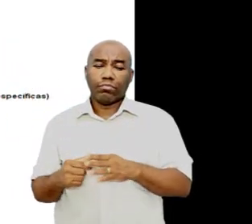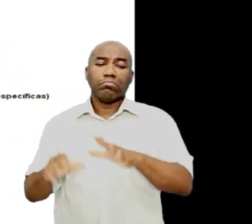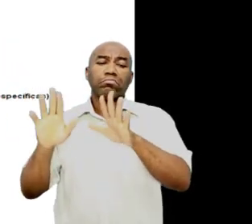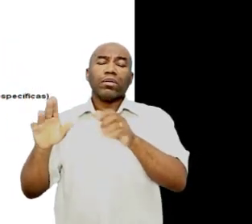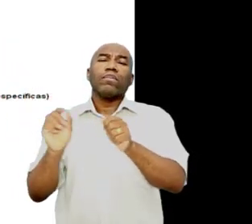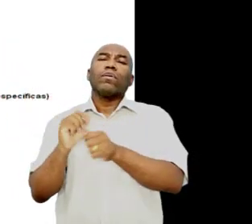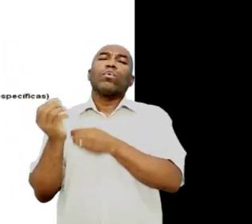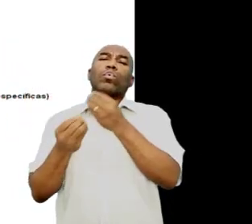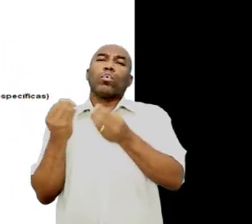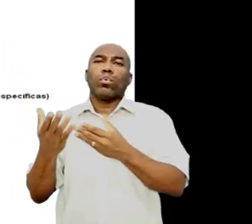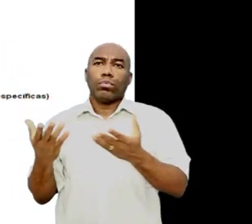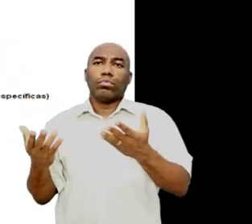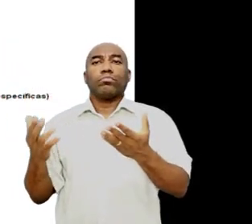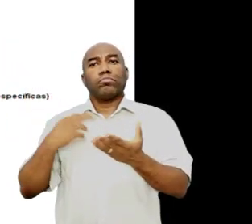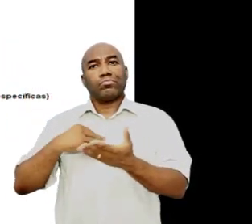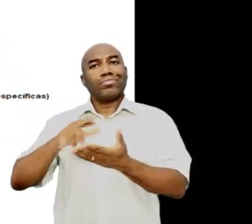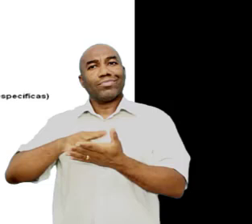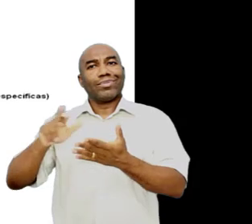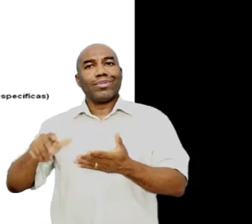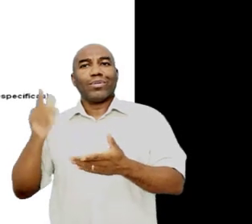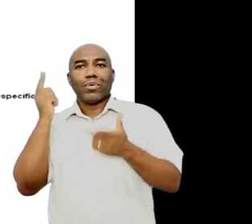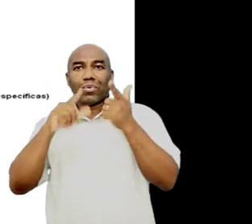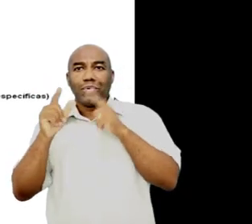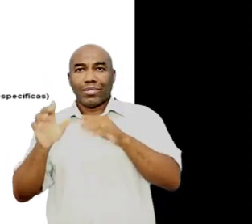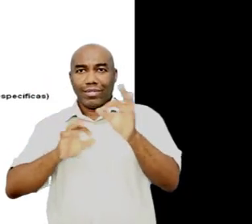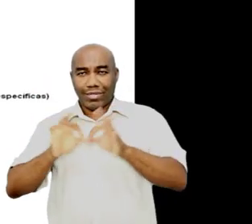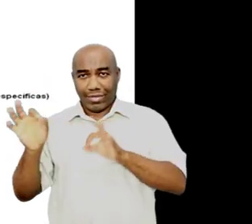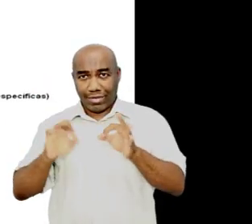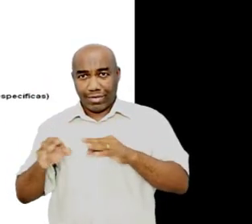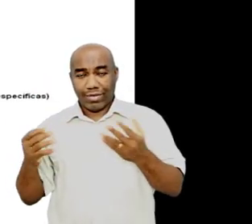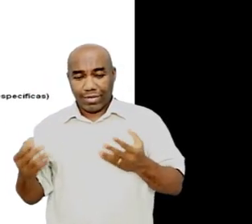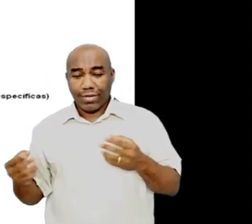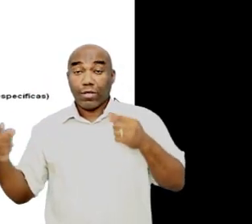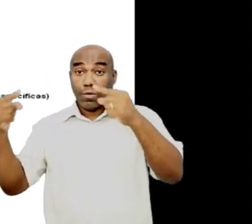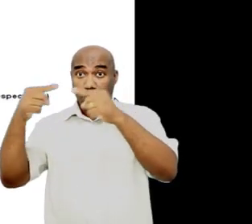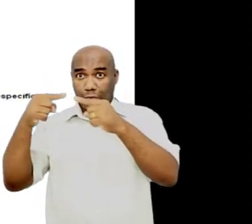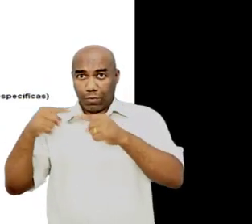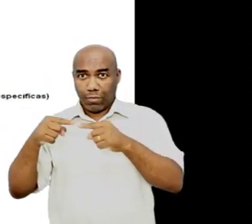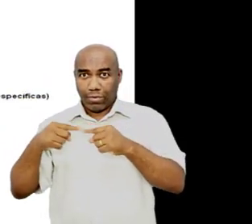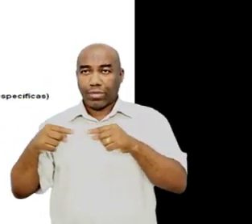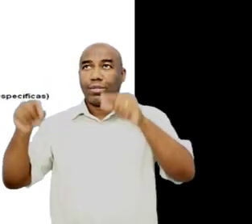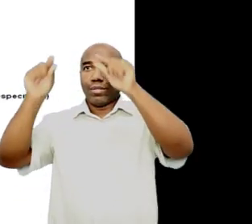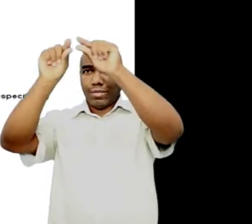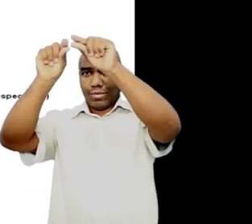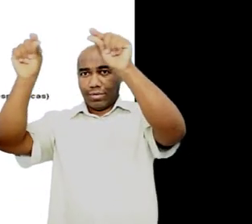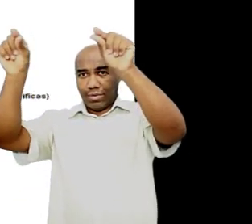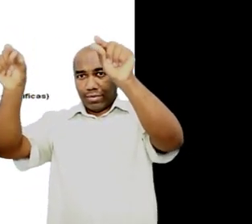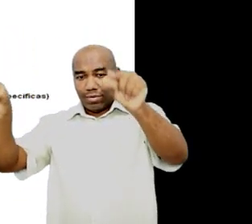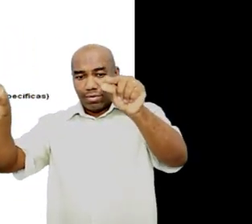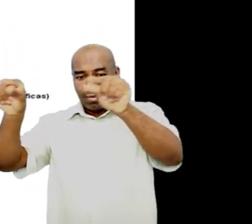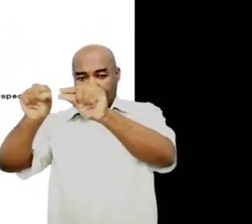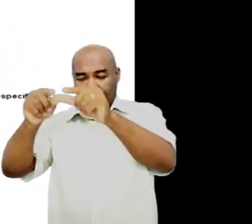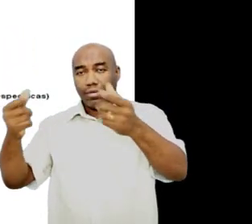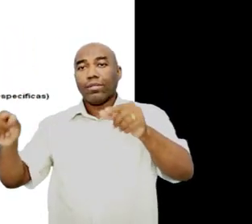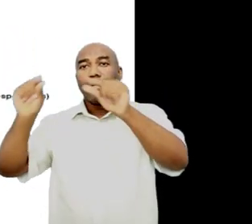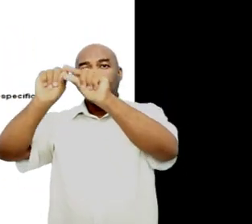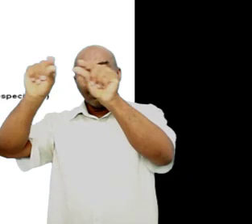envelopado, ele contém, sabe o quê? Ele contém uma cápsula externa, por isso que é chamado